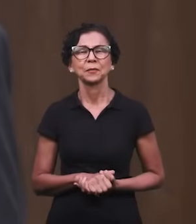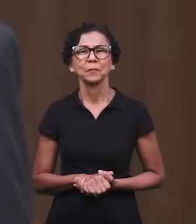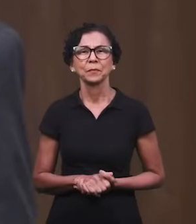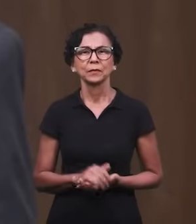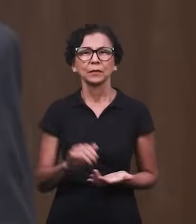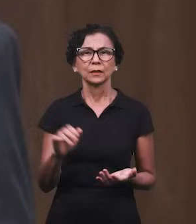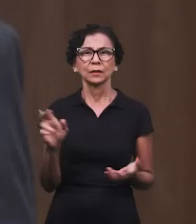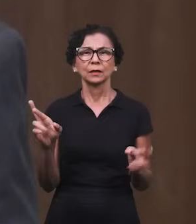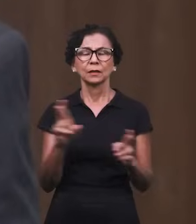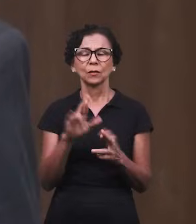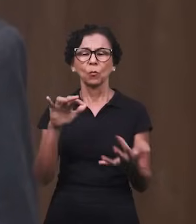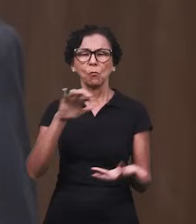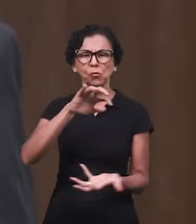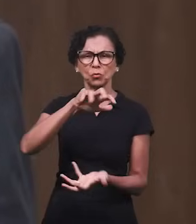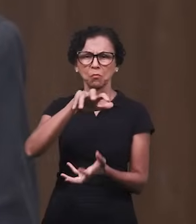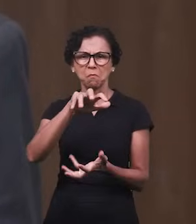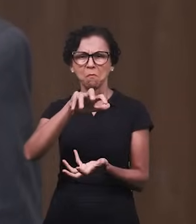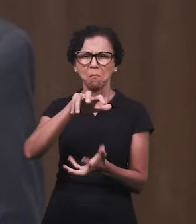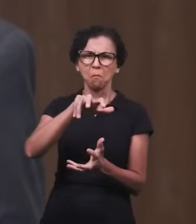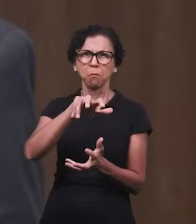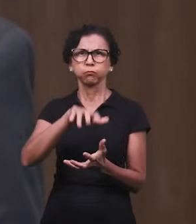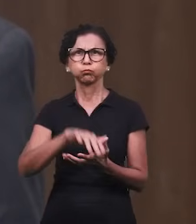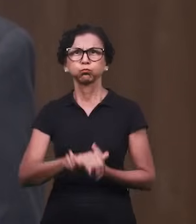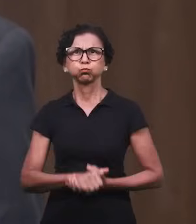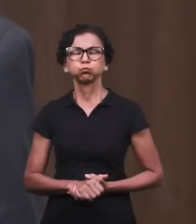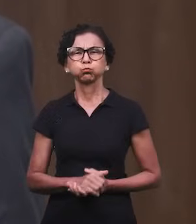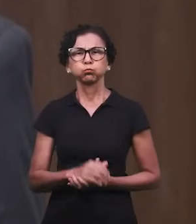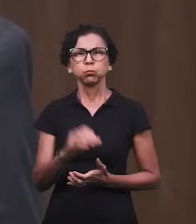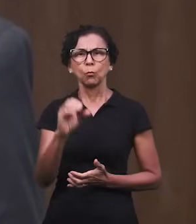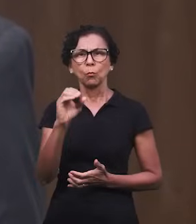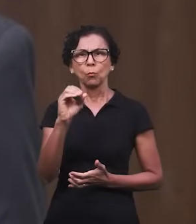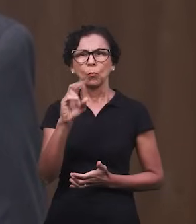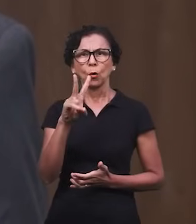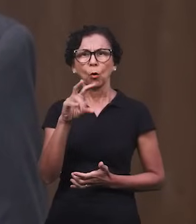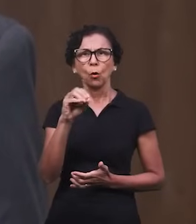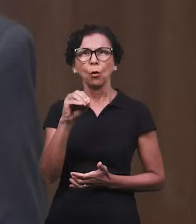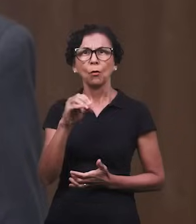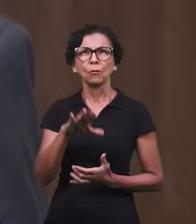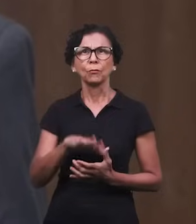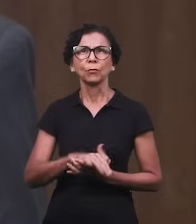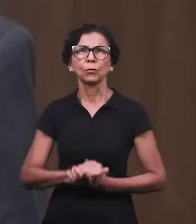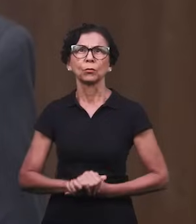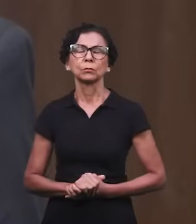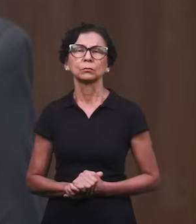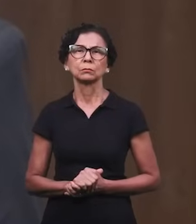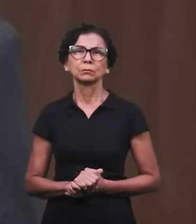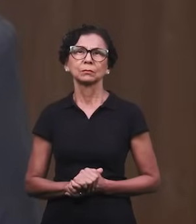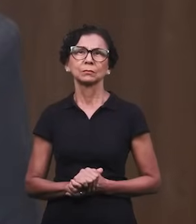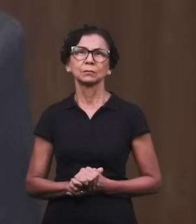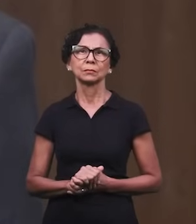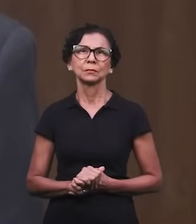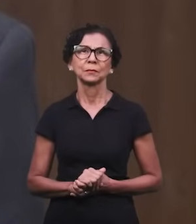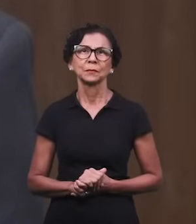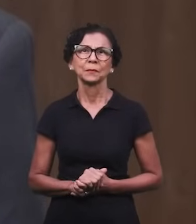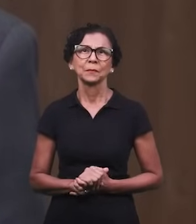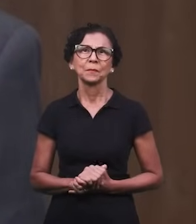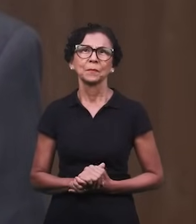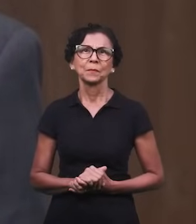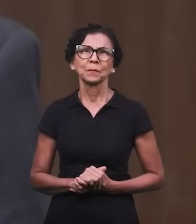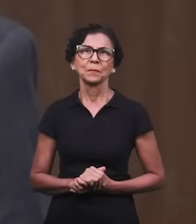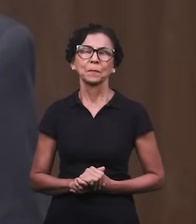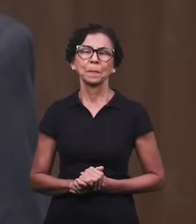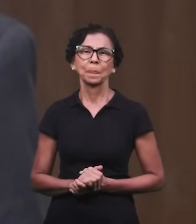foi prejudicial, agora está sendo excelente, né? Está sendo excelente. Então, o relativismo é interessante, você não pode ter